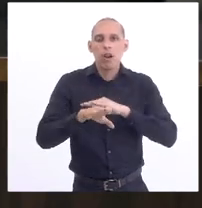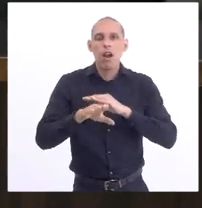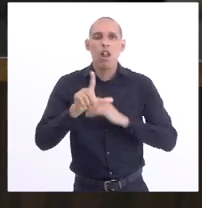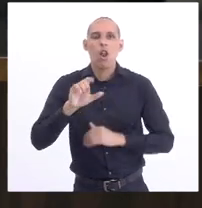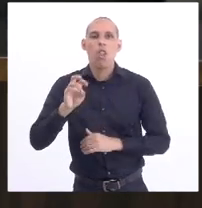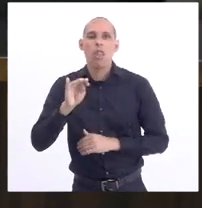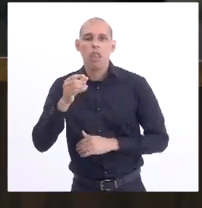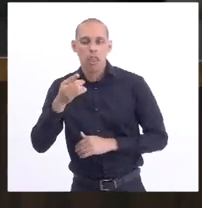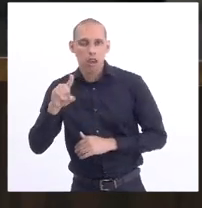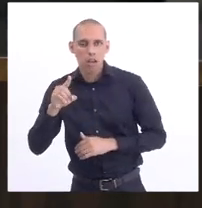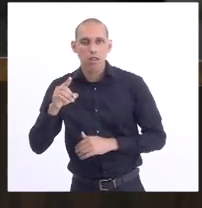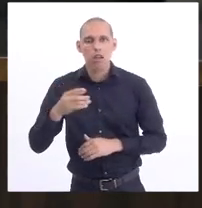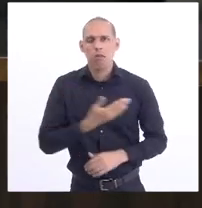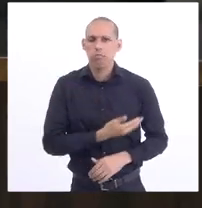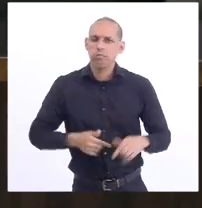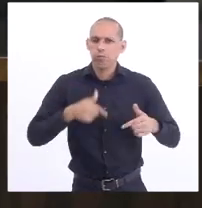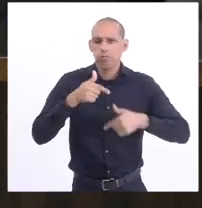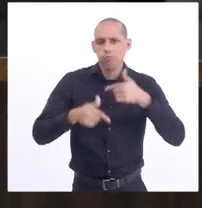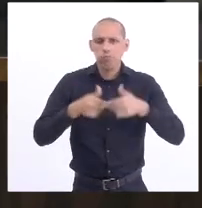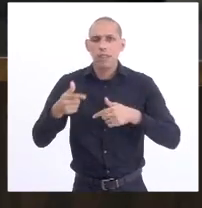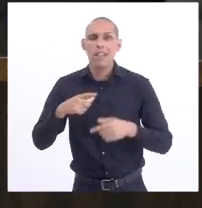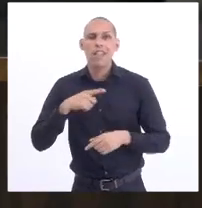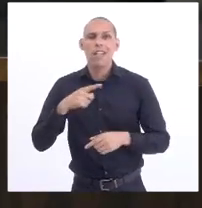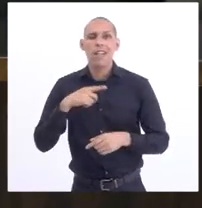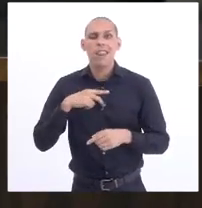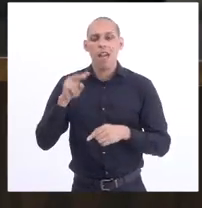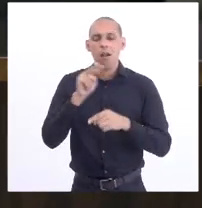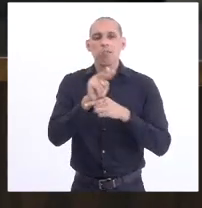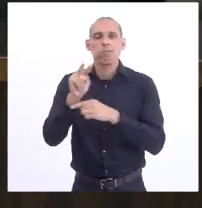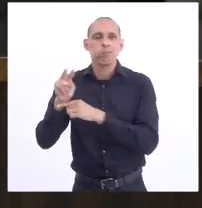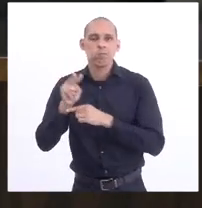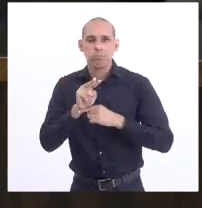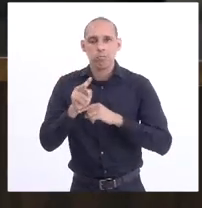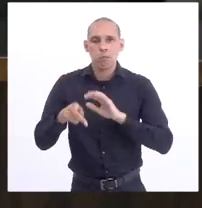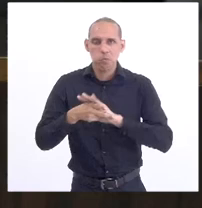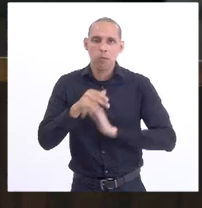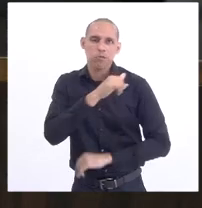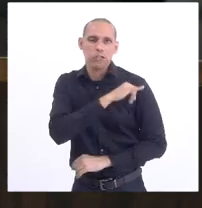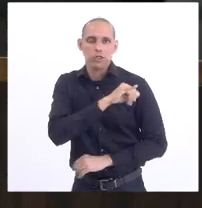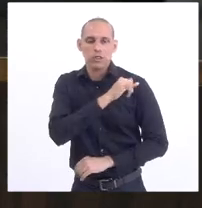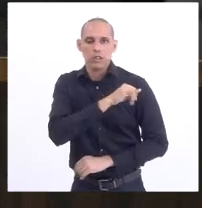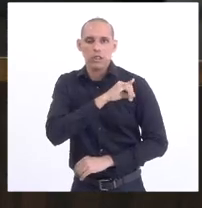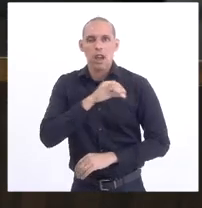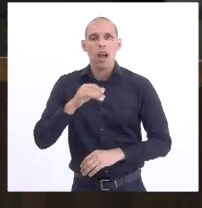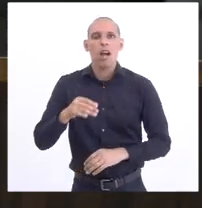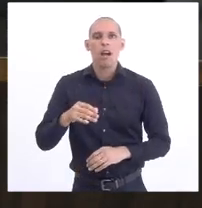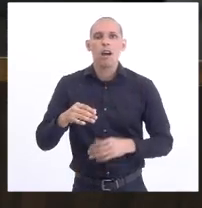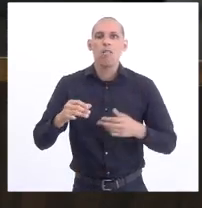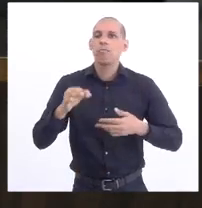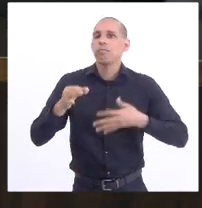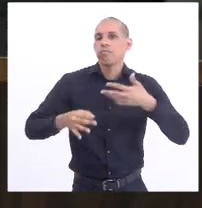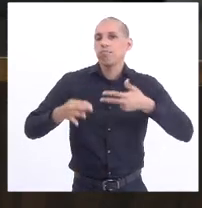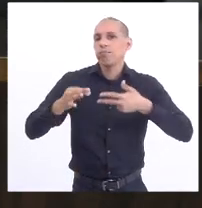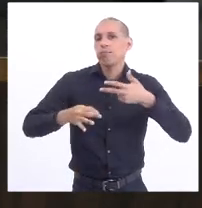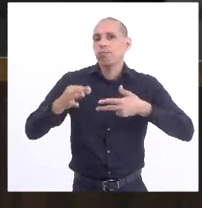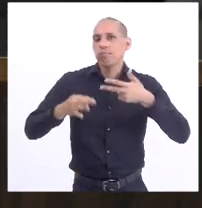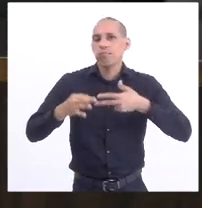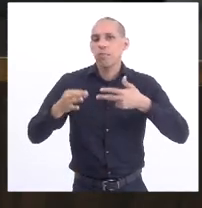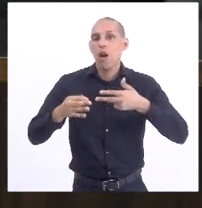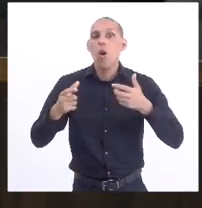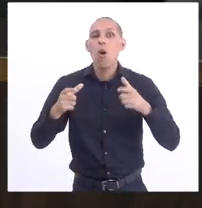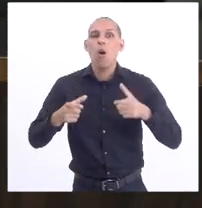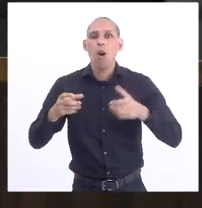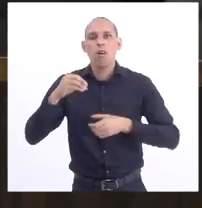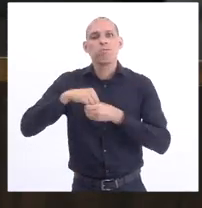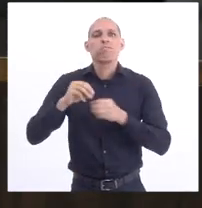alcance de medidas protetivas determinadas pelo Poder Judiciário, no portal da transparência do Governo do Estado. Parecer da